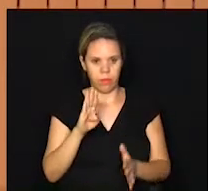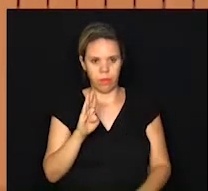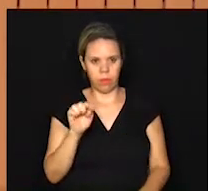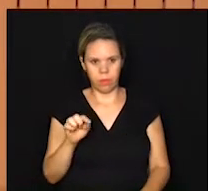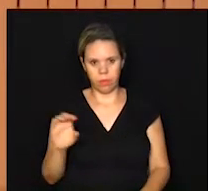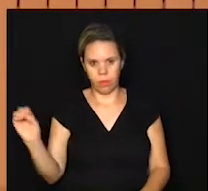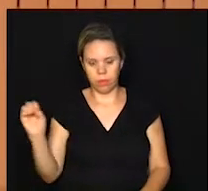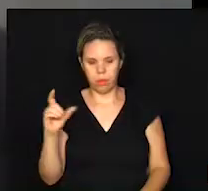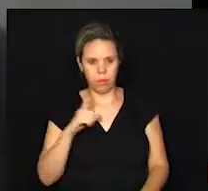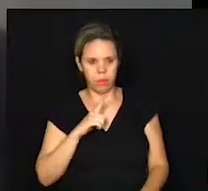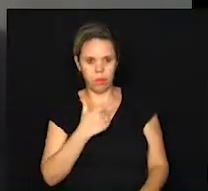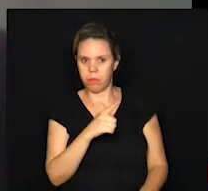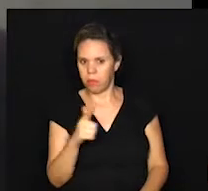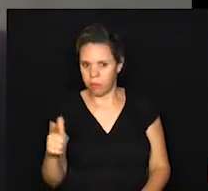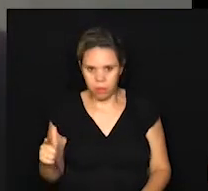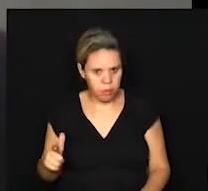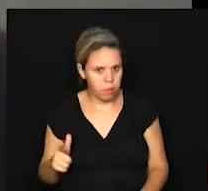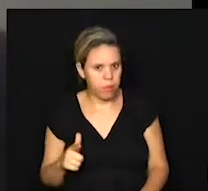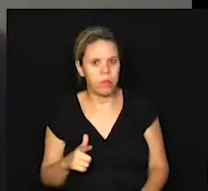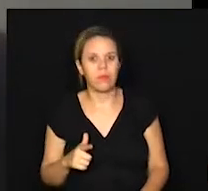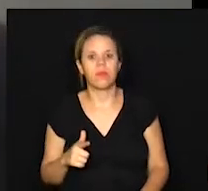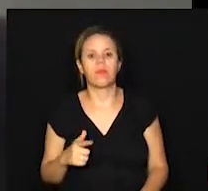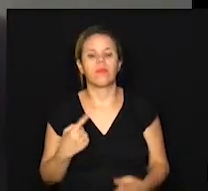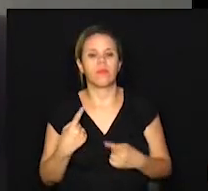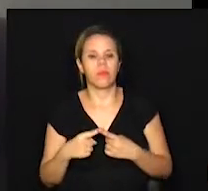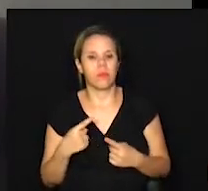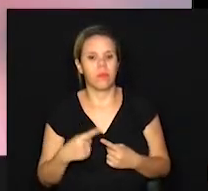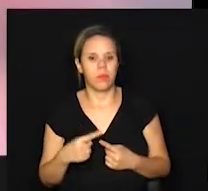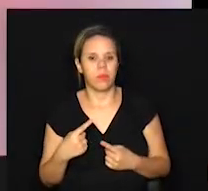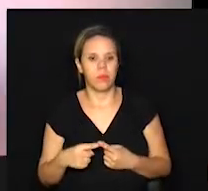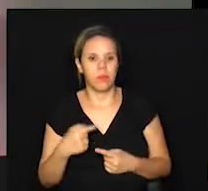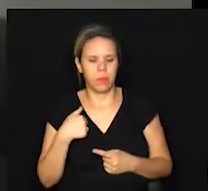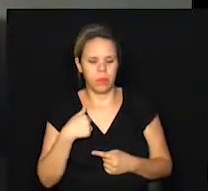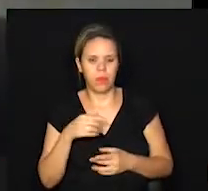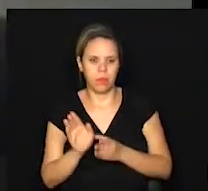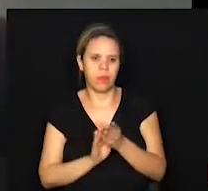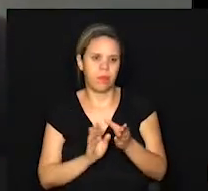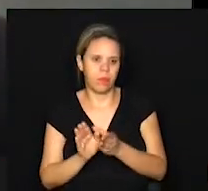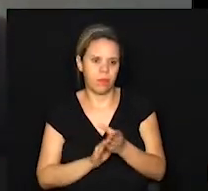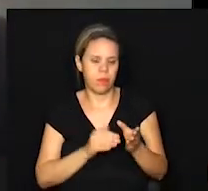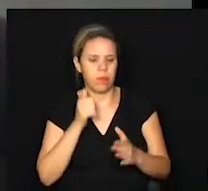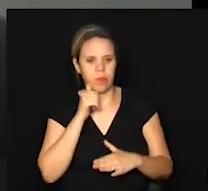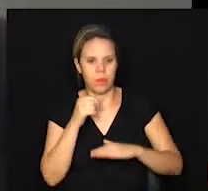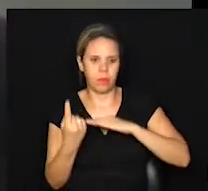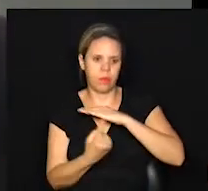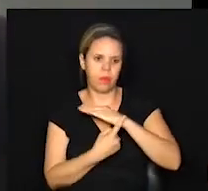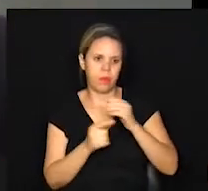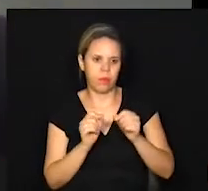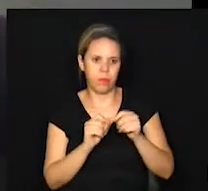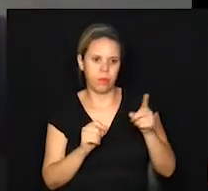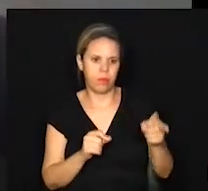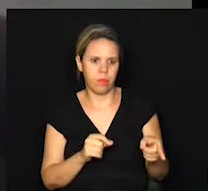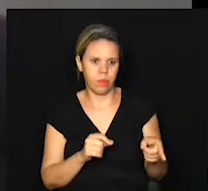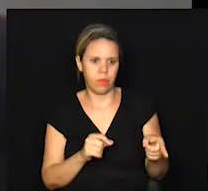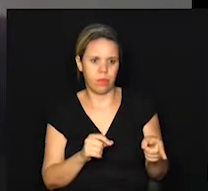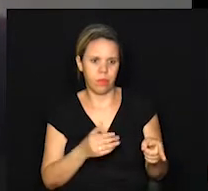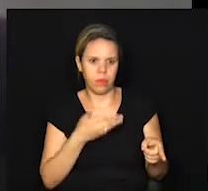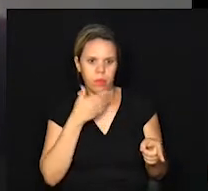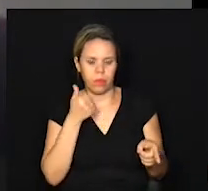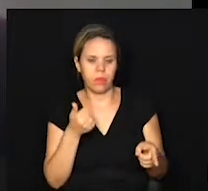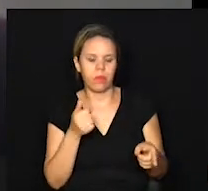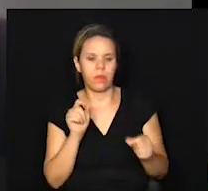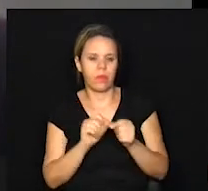Senhor presidente, não houve, porque, inclusive, eu aconselhei a minha cliente que fizesse isso. Ela preferiu encaminhar da